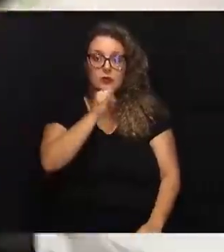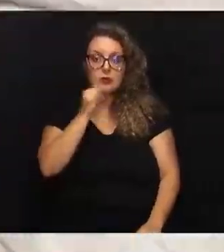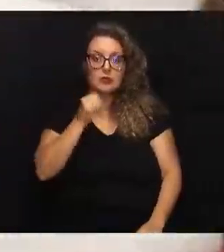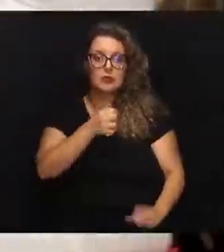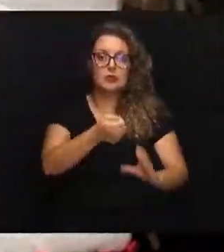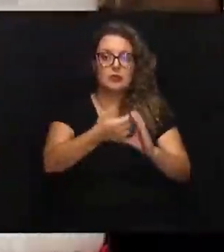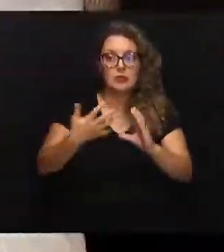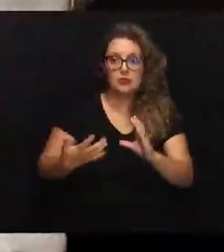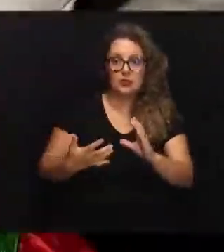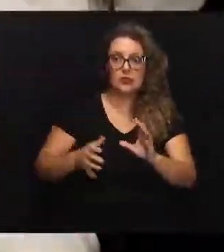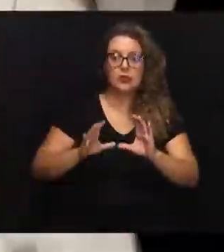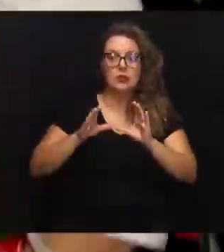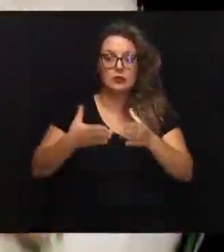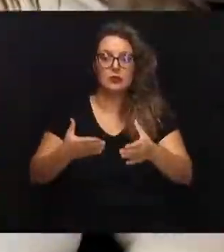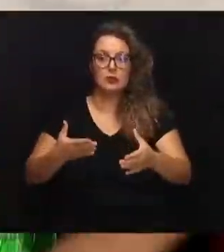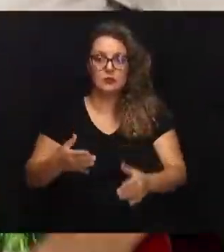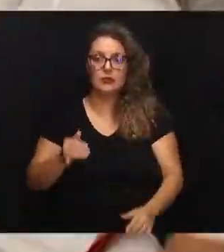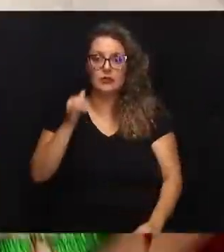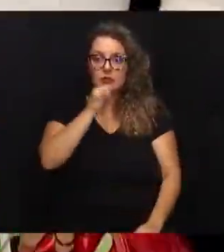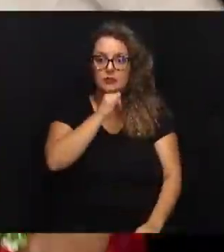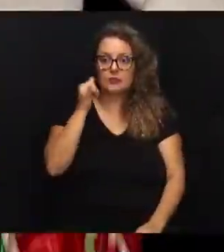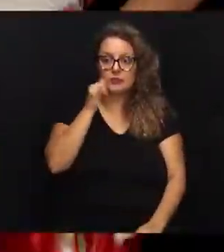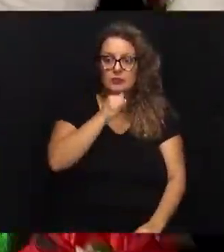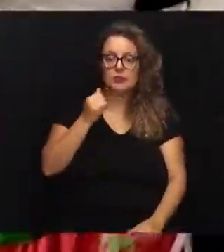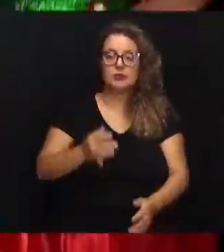da comunidade italiana.